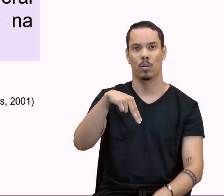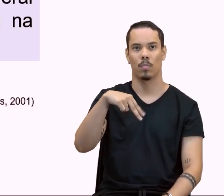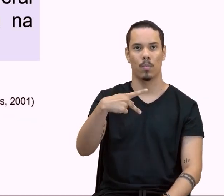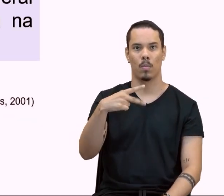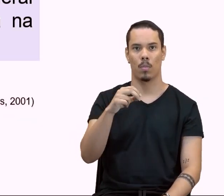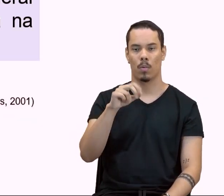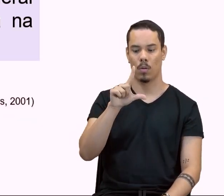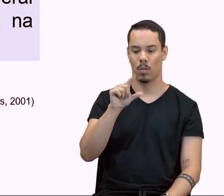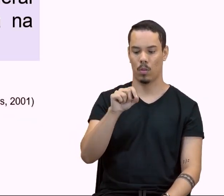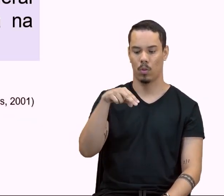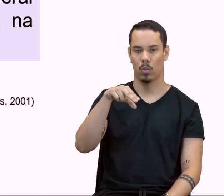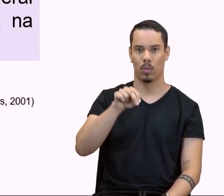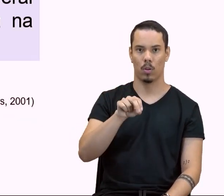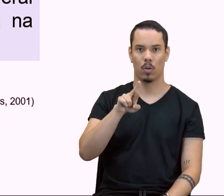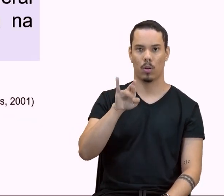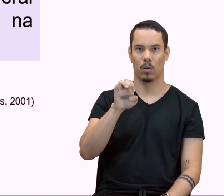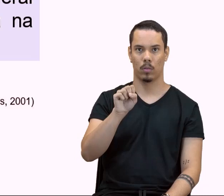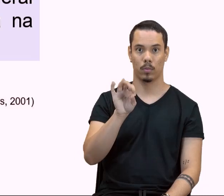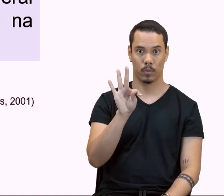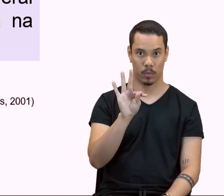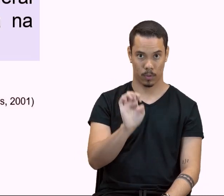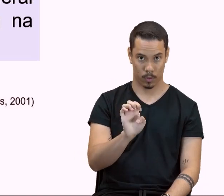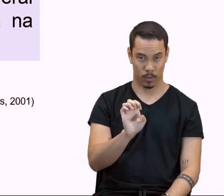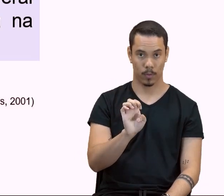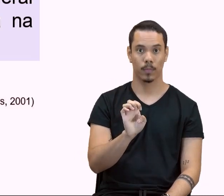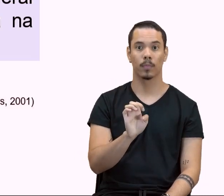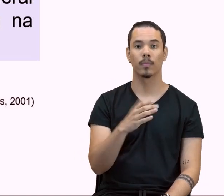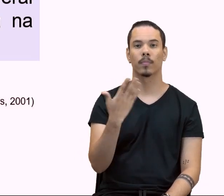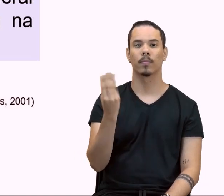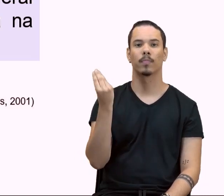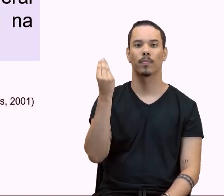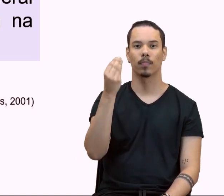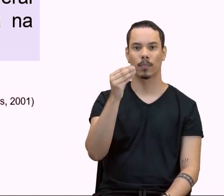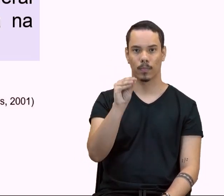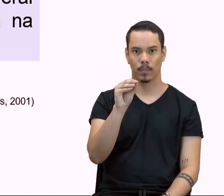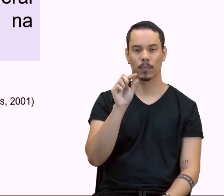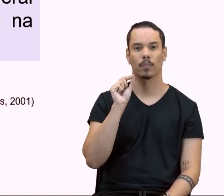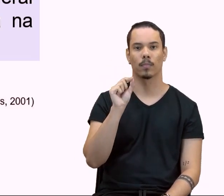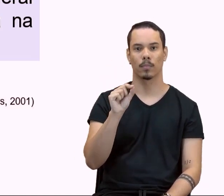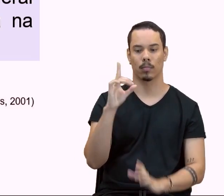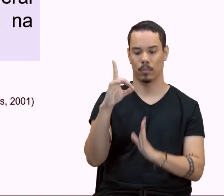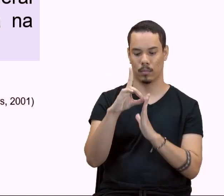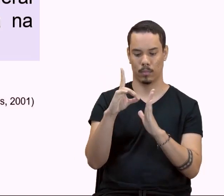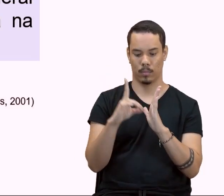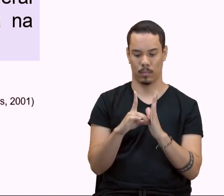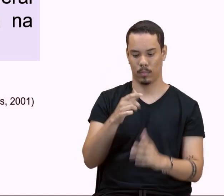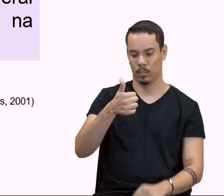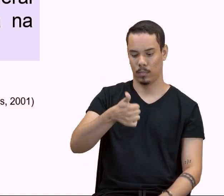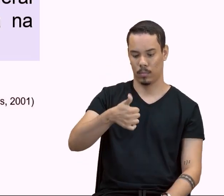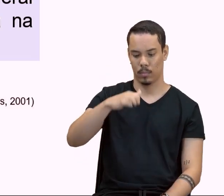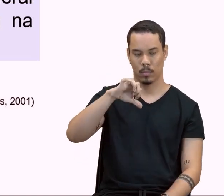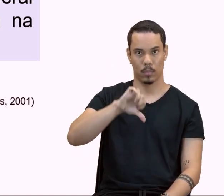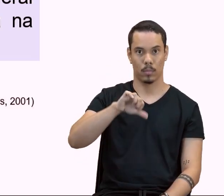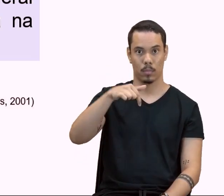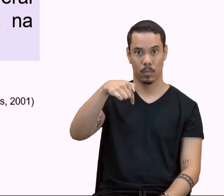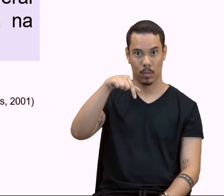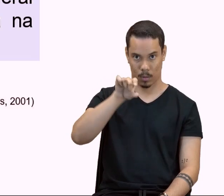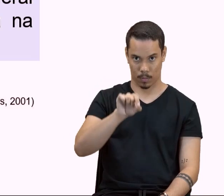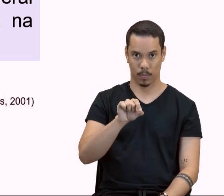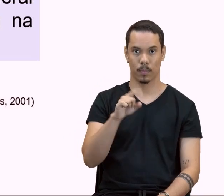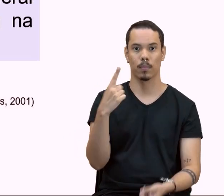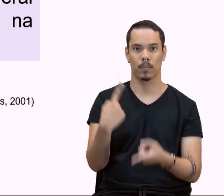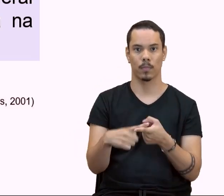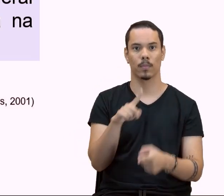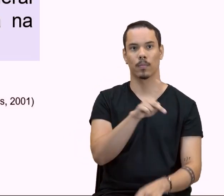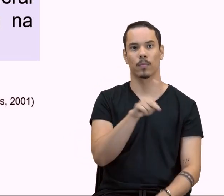só. Rogério, grifa aí, década de 70. Vamos grifar a década de 70, que o professor Jorge está